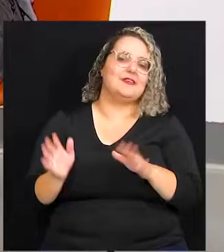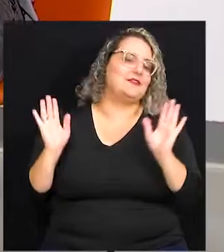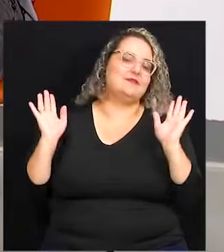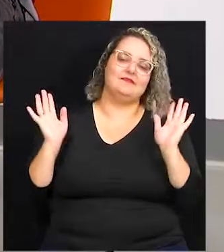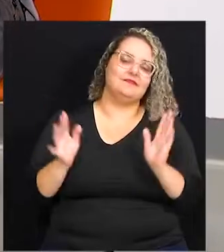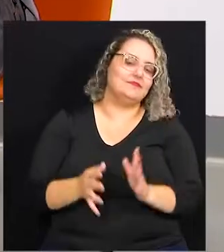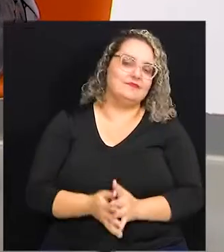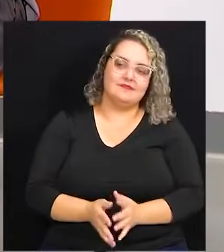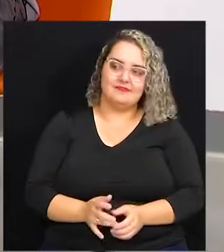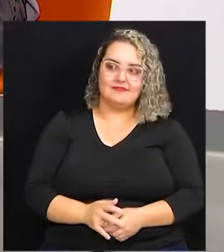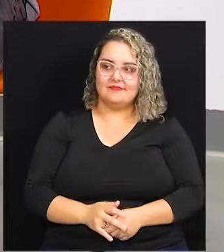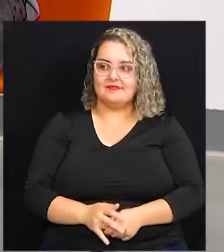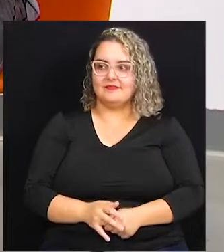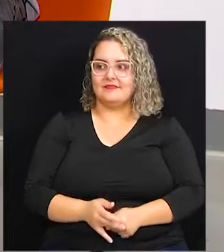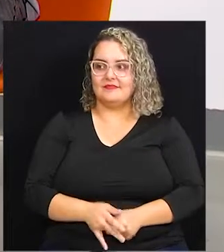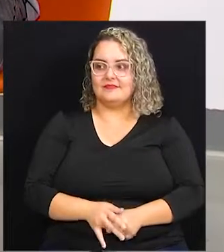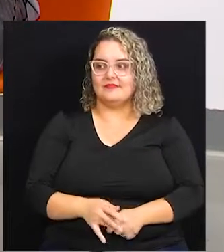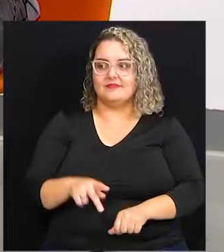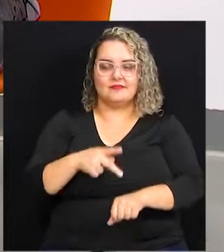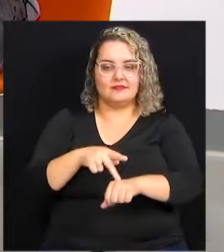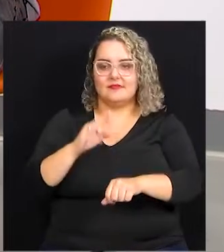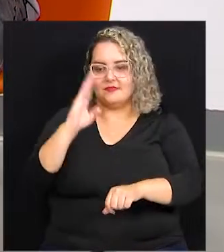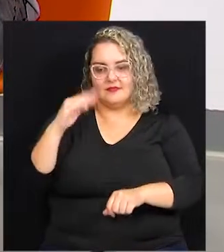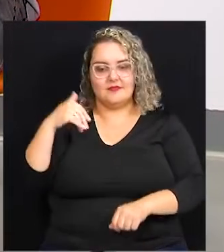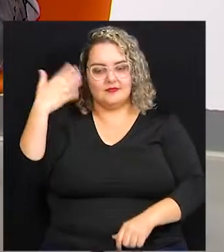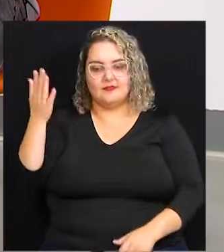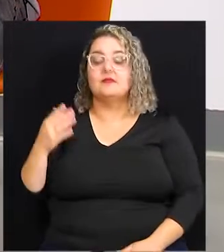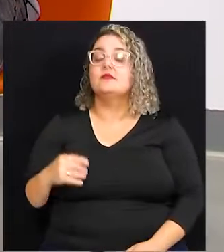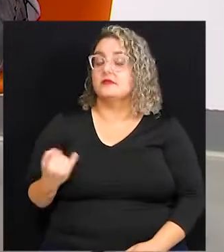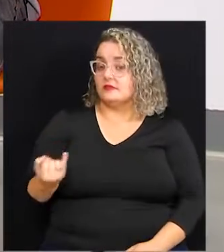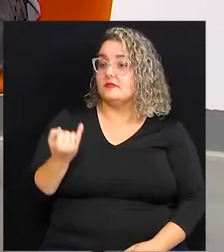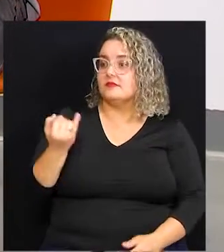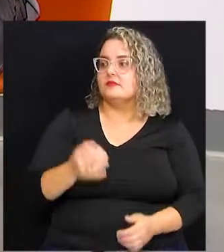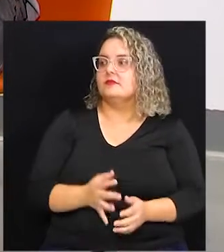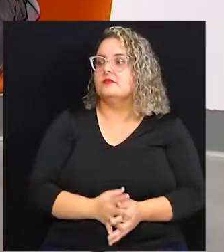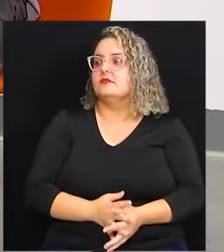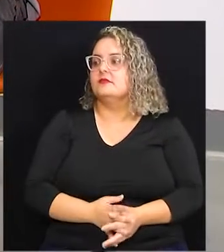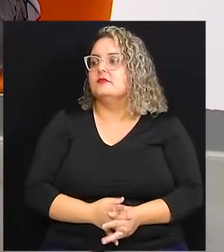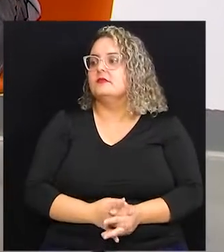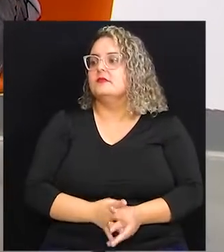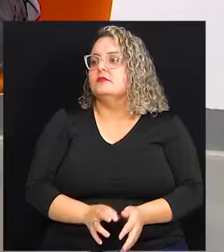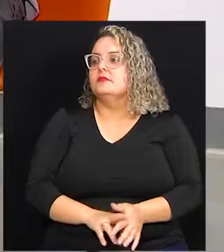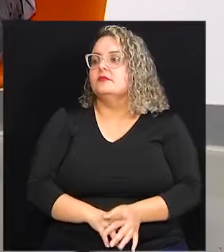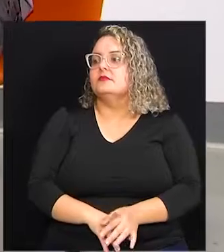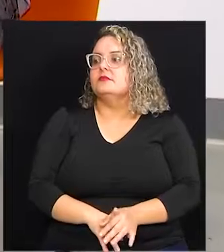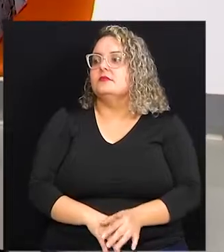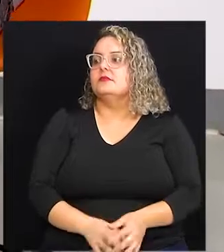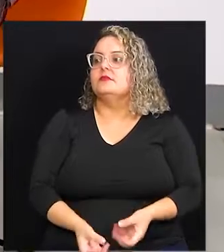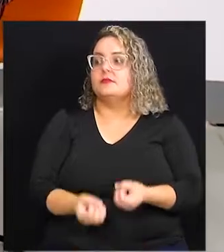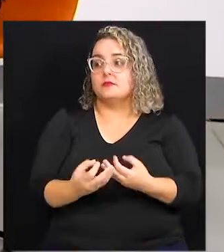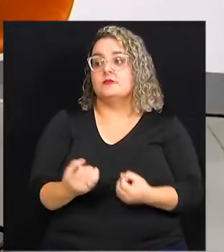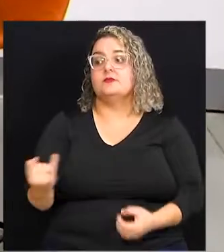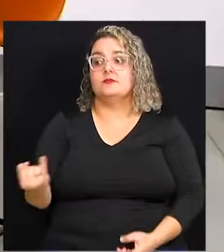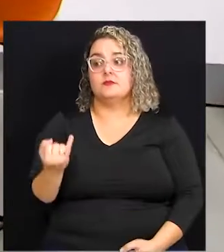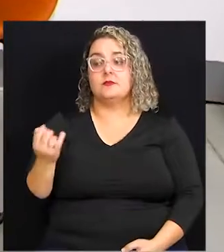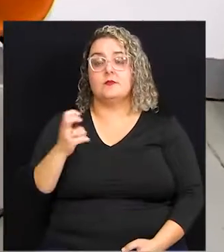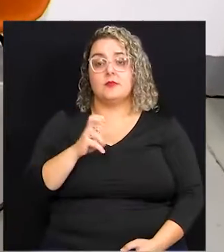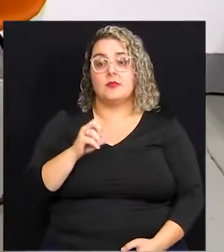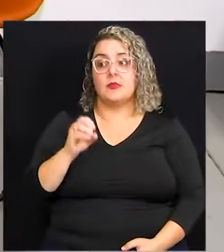né? Qualquer país fora do Brasil já vai ser super interessante. Bom, pessoal, algumas informações